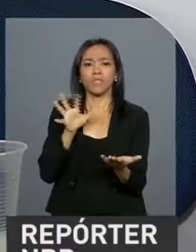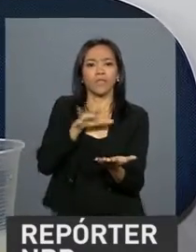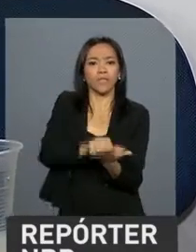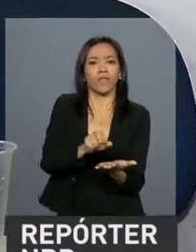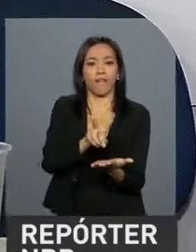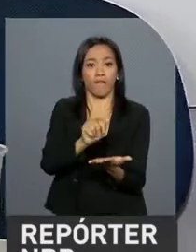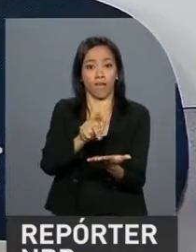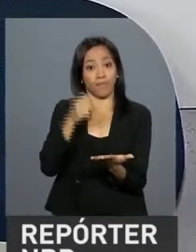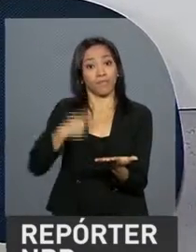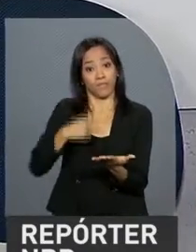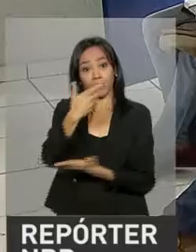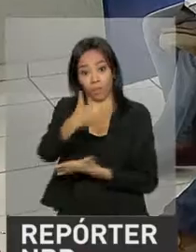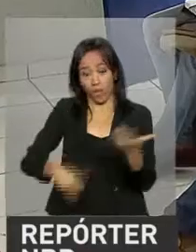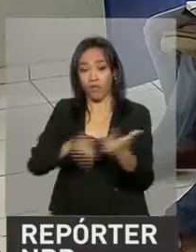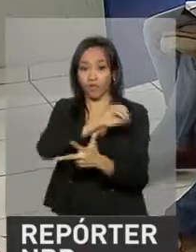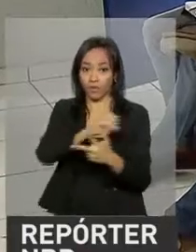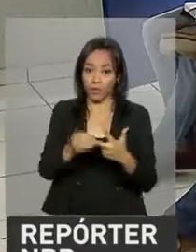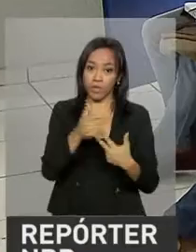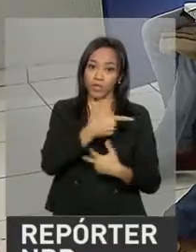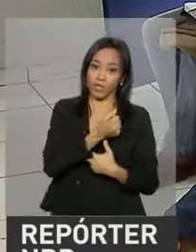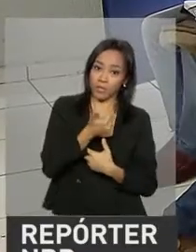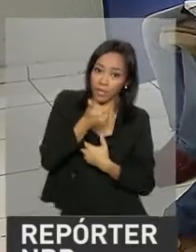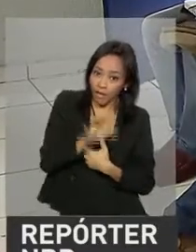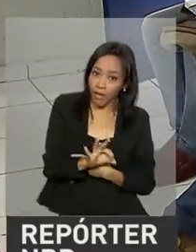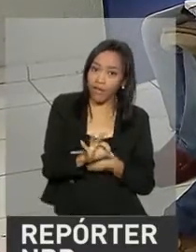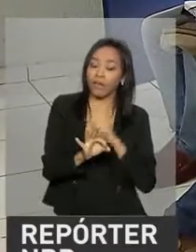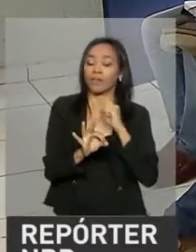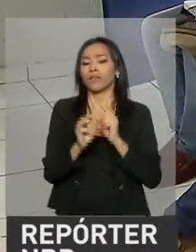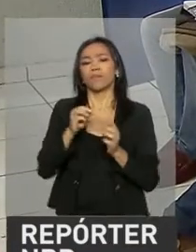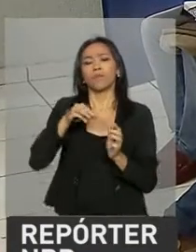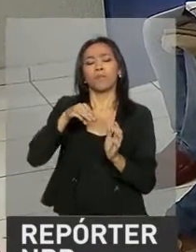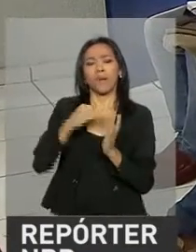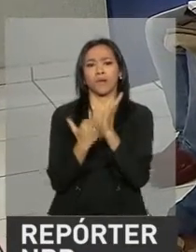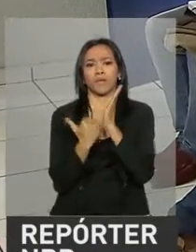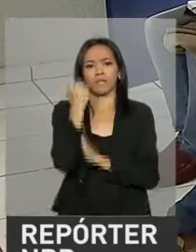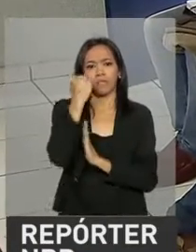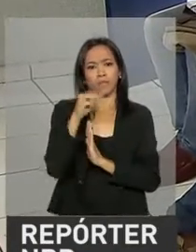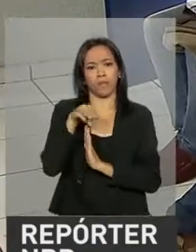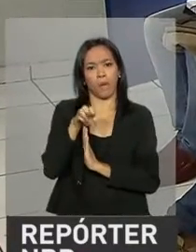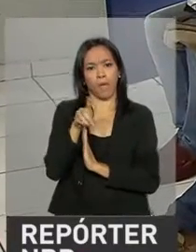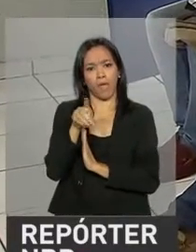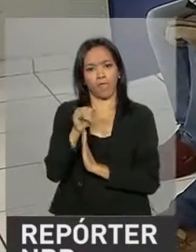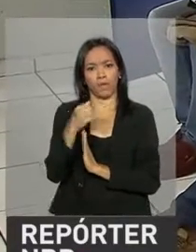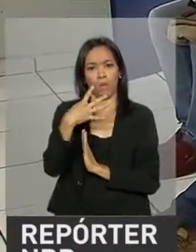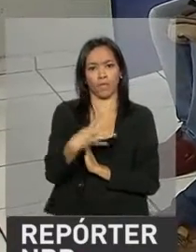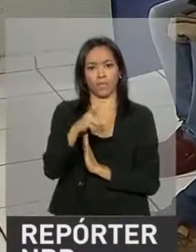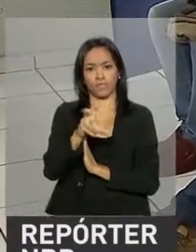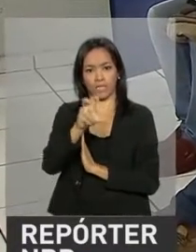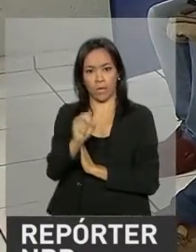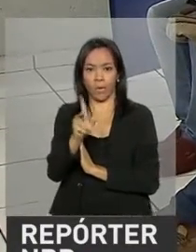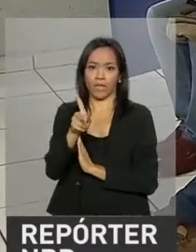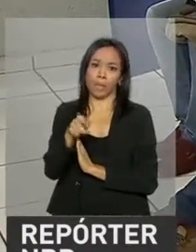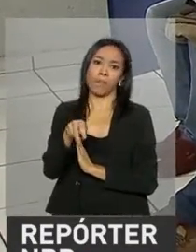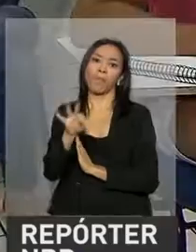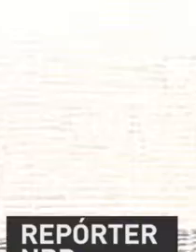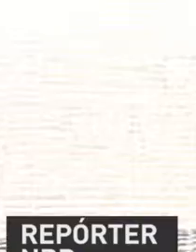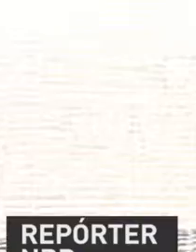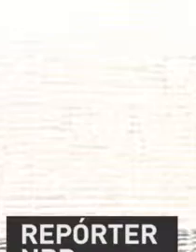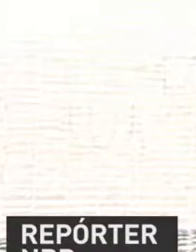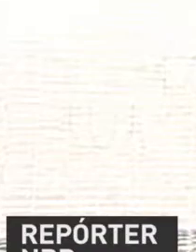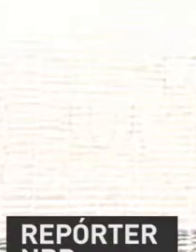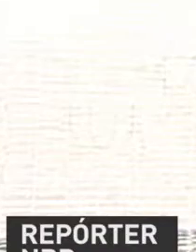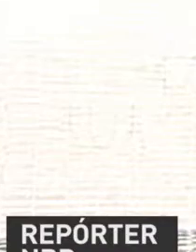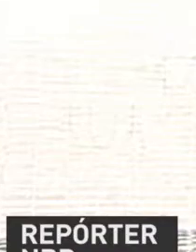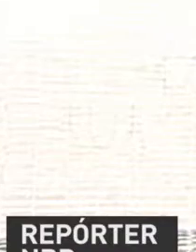feito o enem a partir de 2010 e obtido uma média superior a 450 pontos na prova